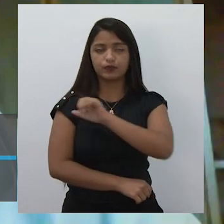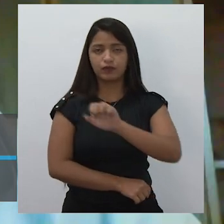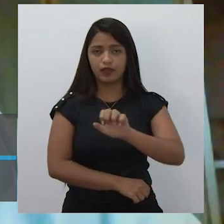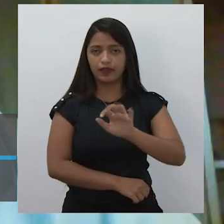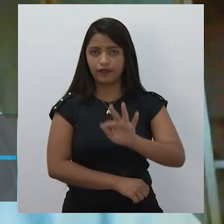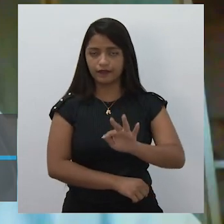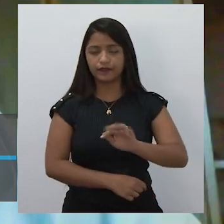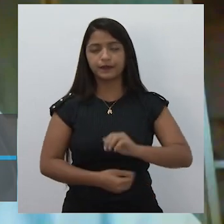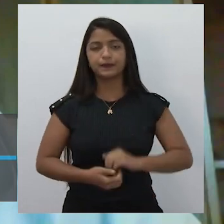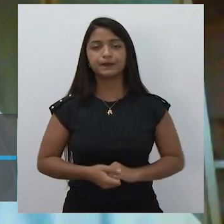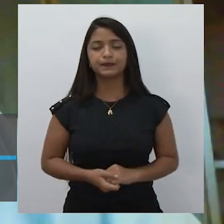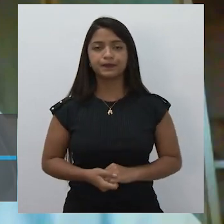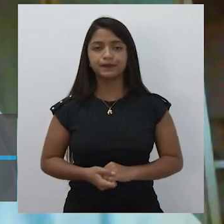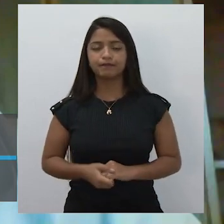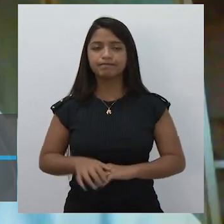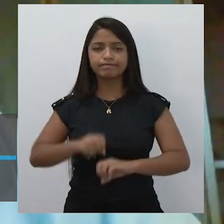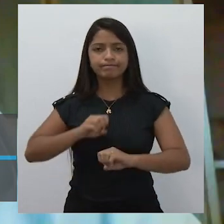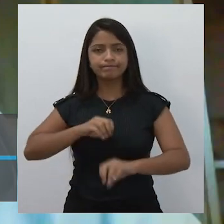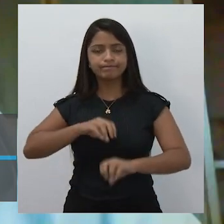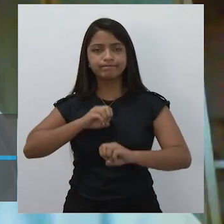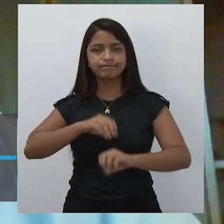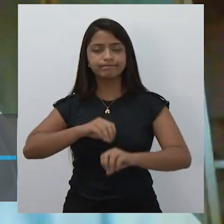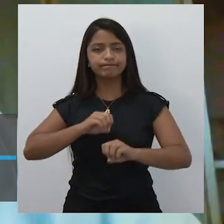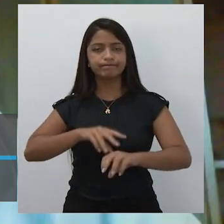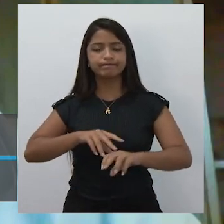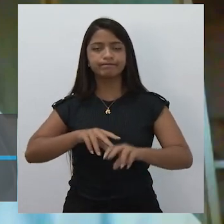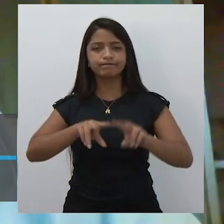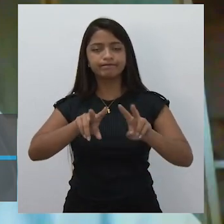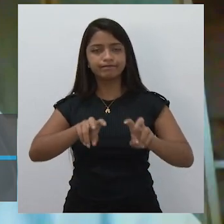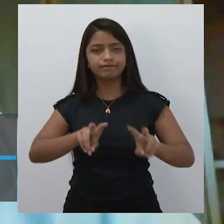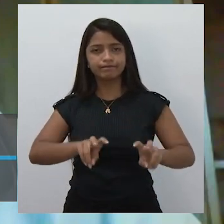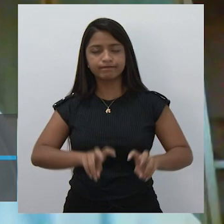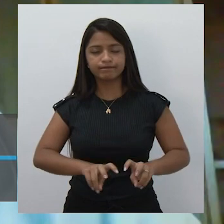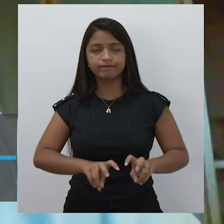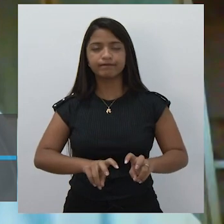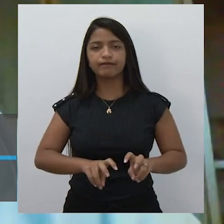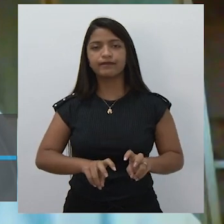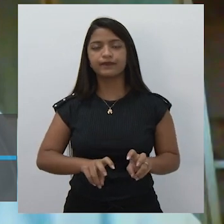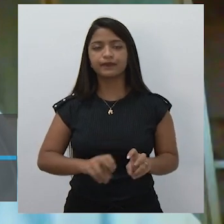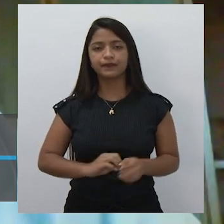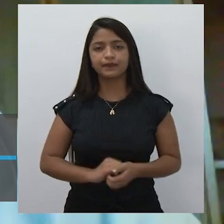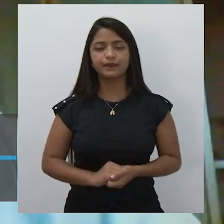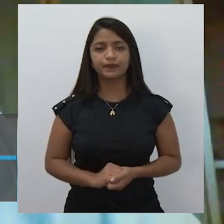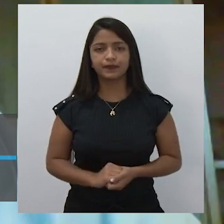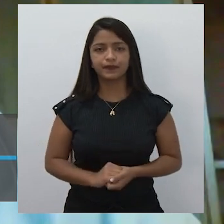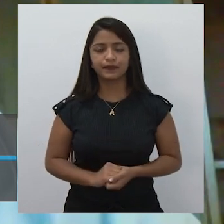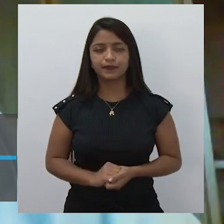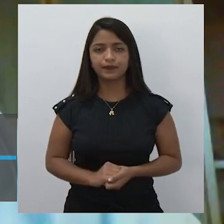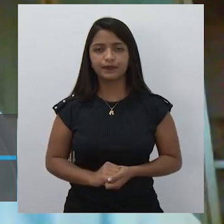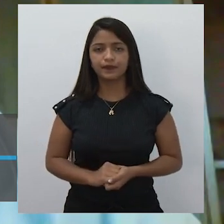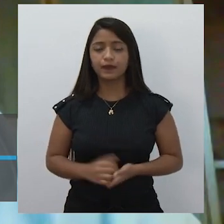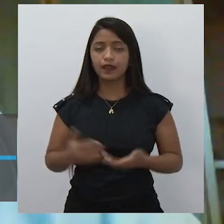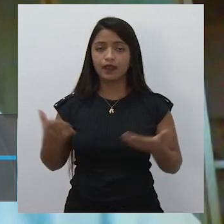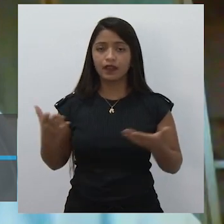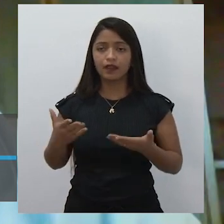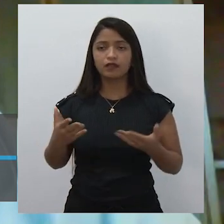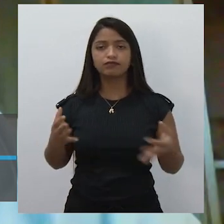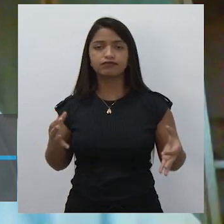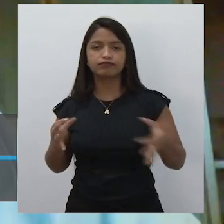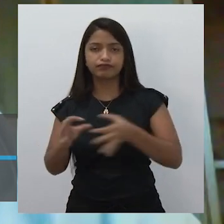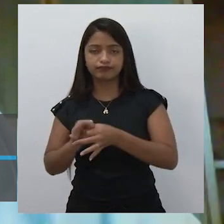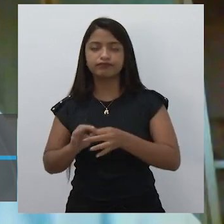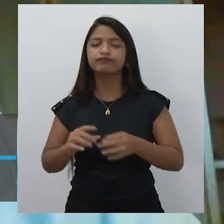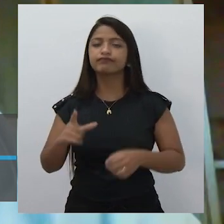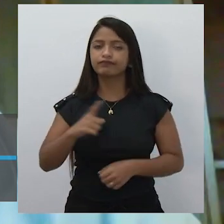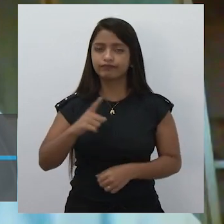Os saberes, né, que a gente trabalha lá estão relacionados com o funcionamento da natureza, né,